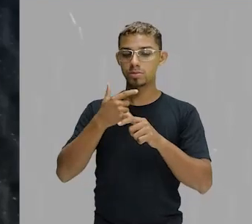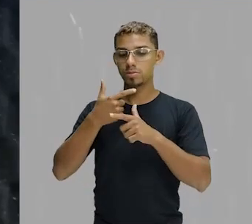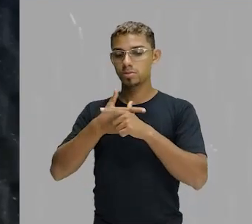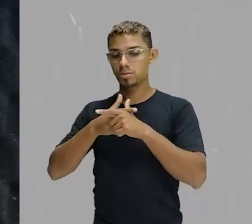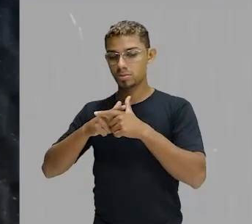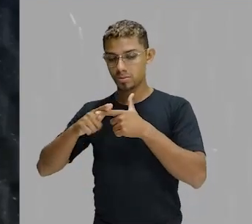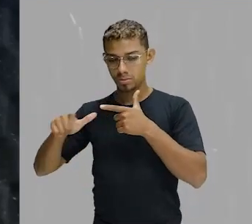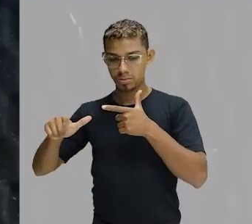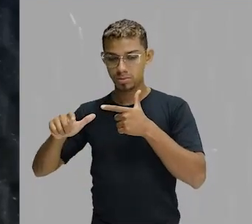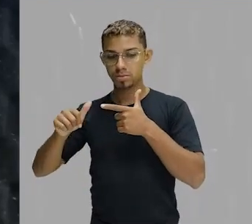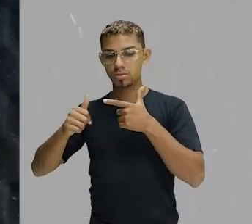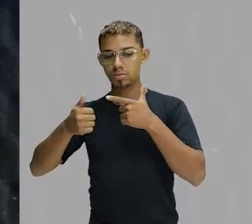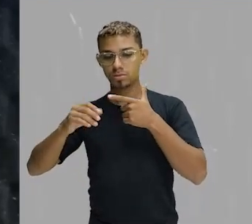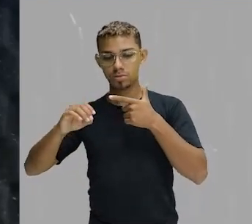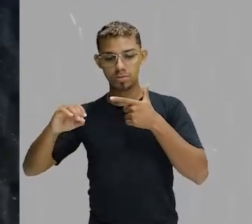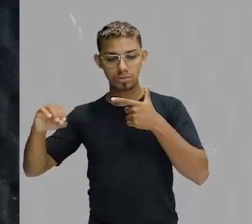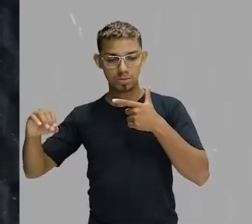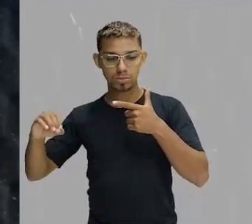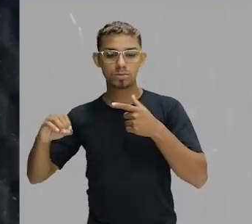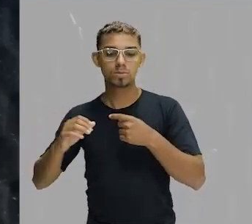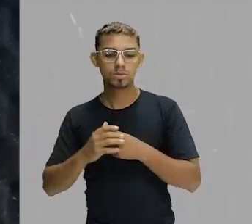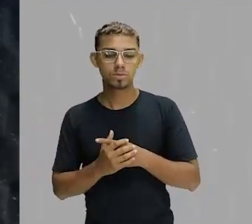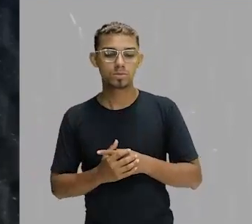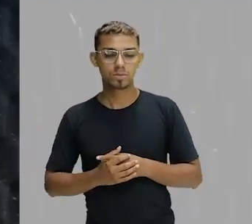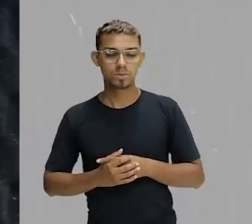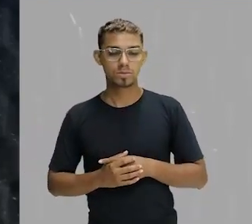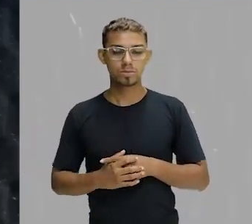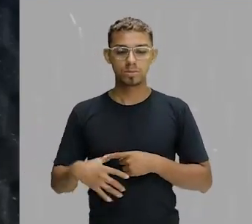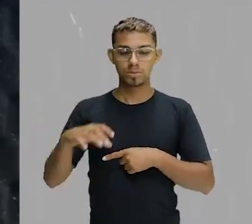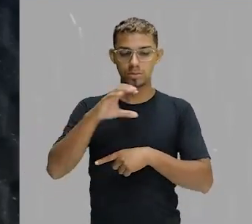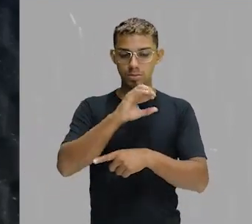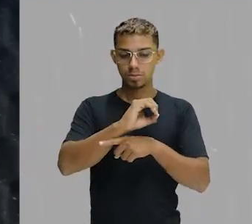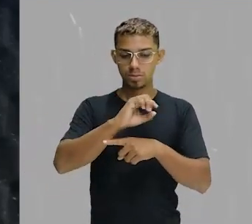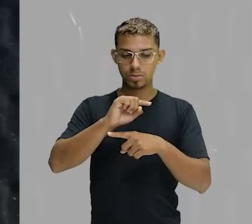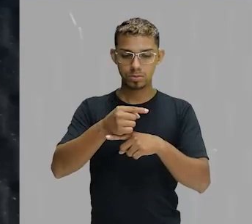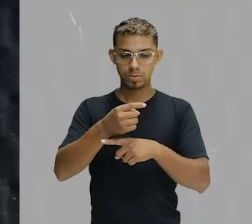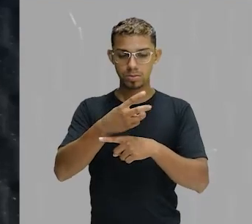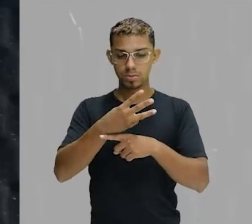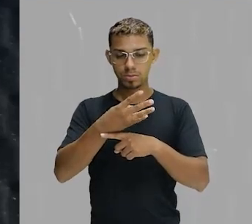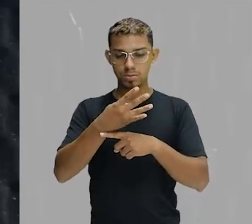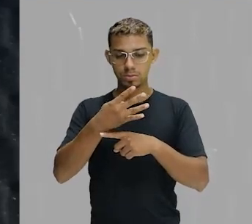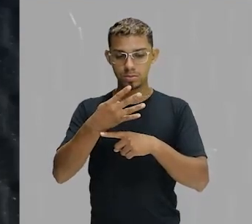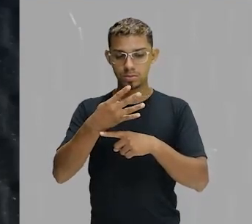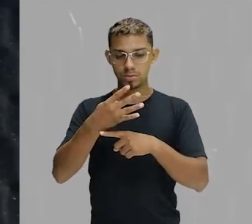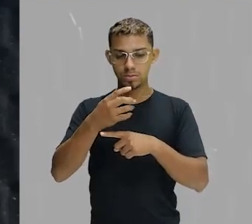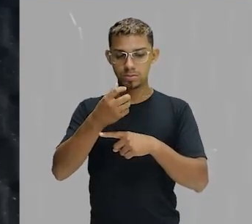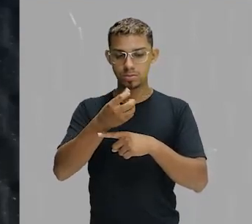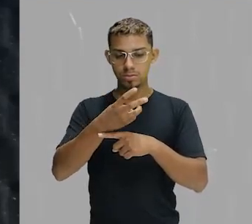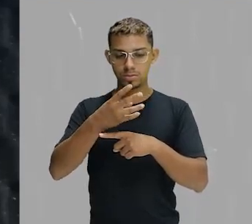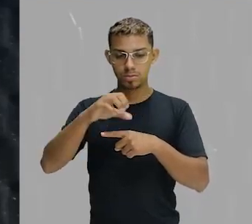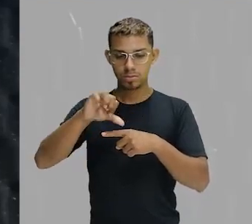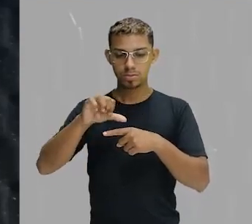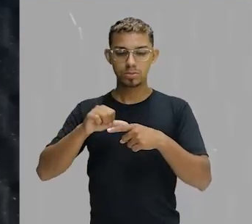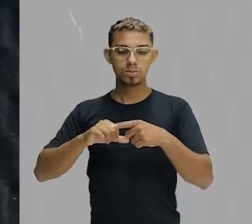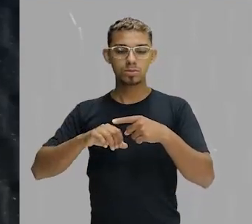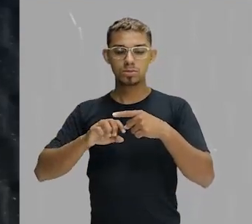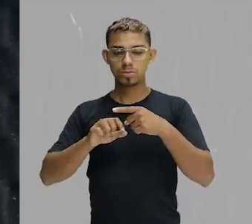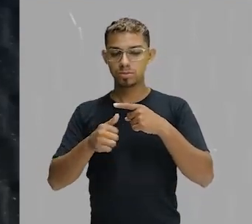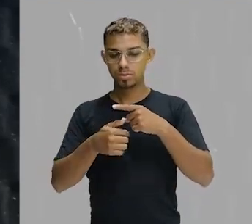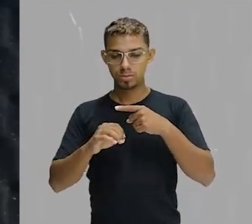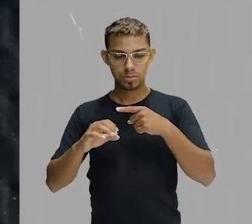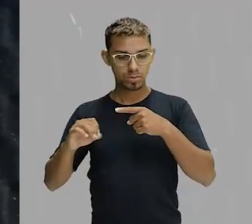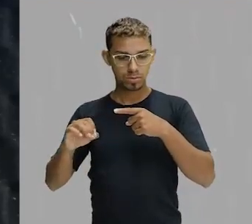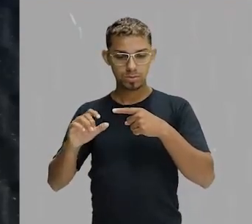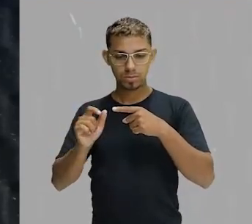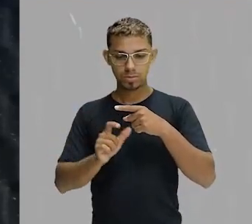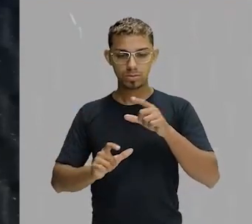0,3439, transformando isso no decimal, é porque eu fiz a divisão 34,39 sobre 100. E o sobre